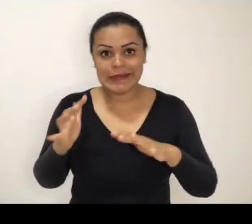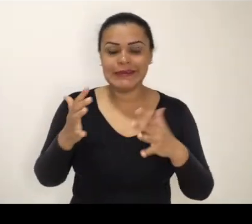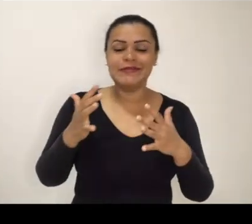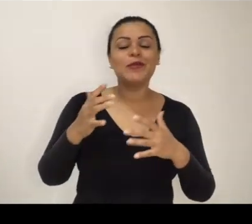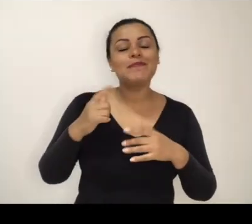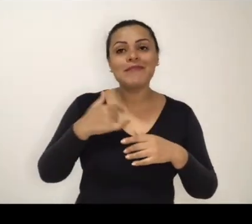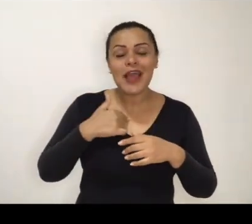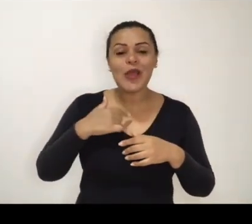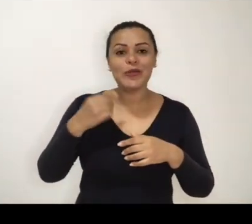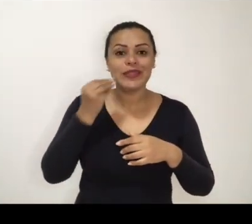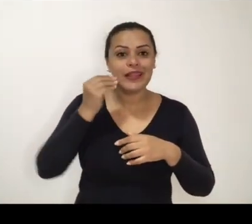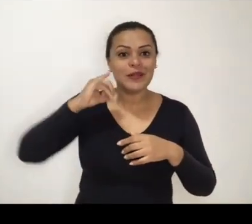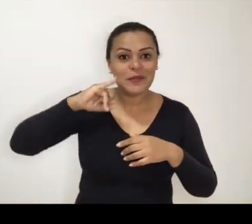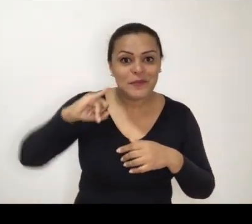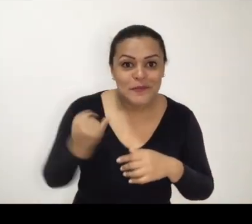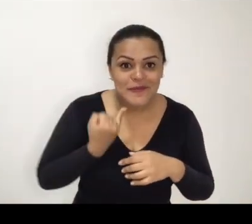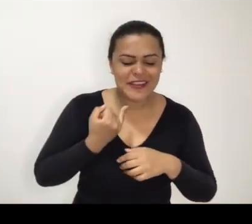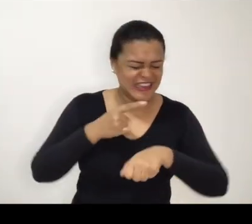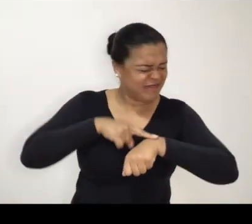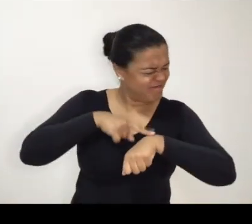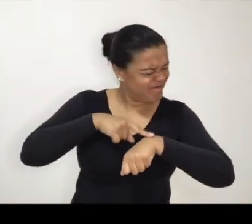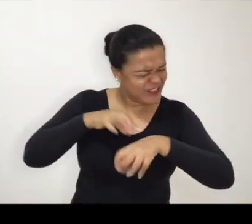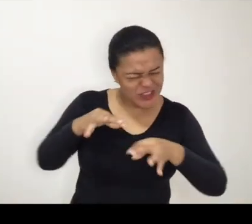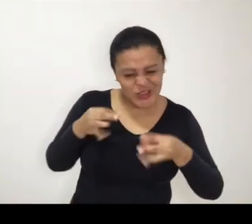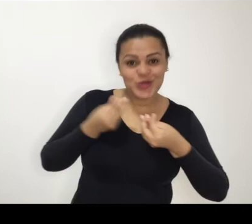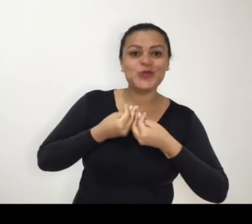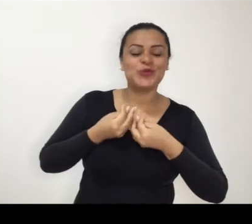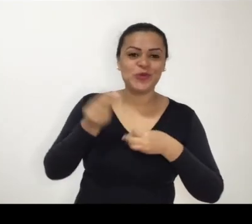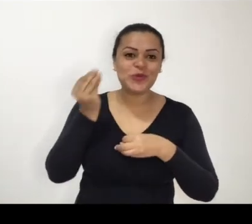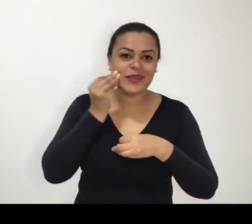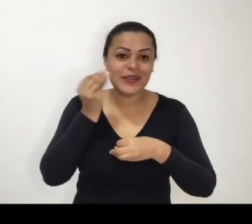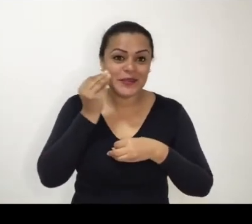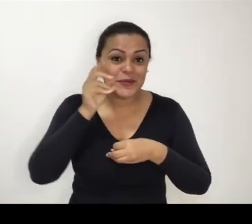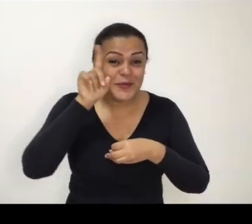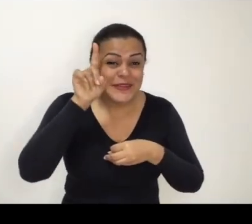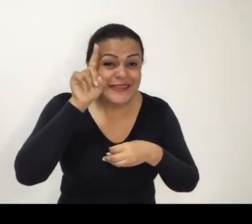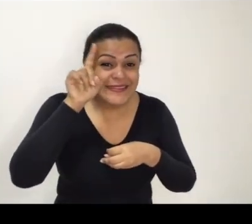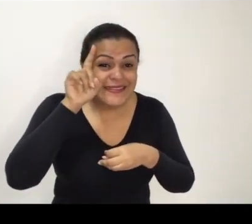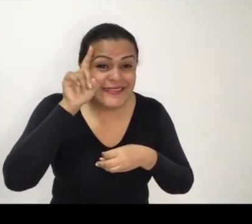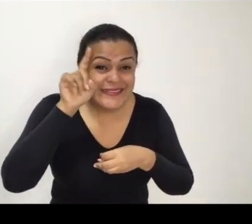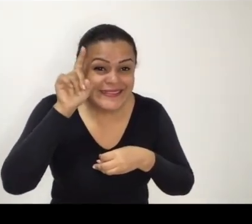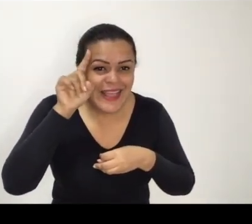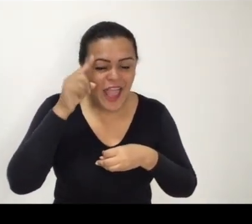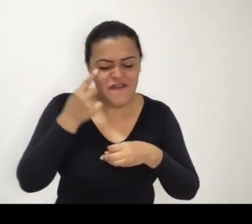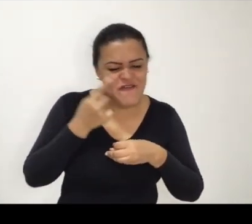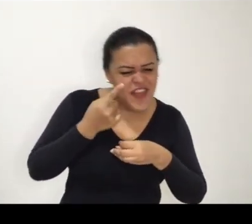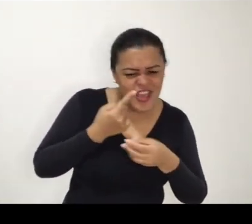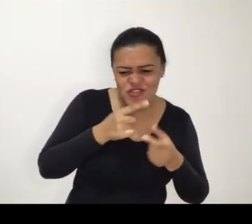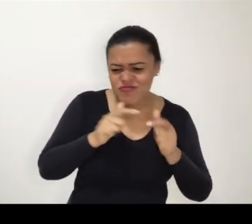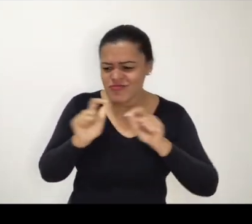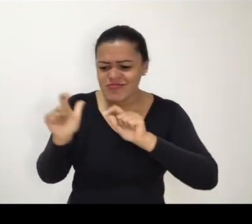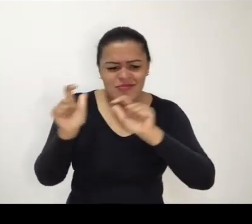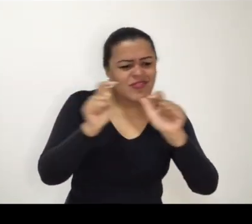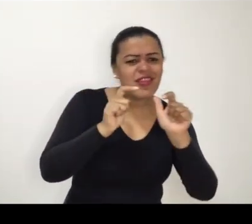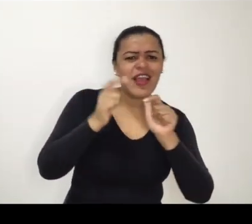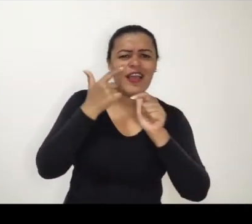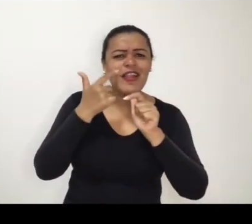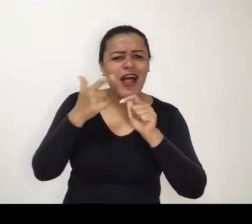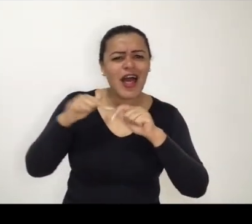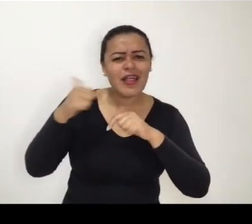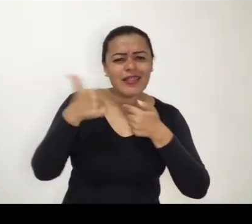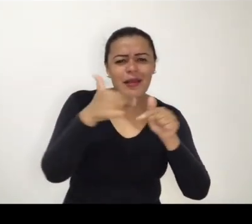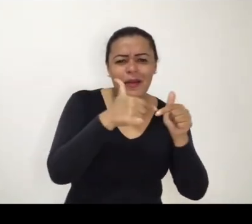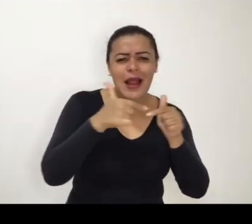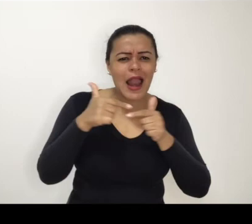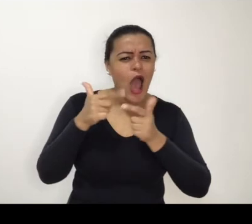segundo. E é o que eu tenho tentado fazer, assim, cavar essas brechas, esses lugares, sabe? E também tem algo,